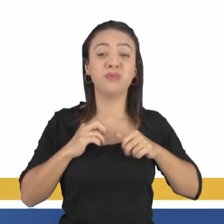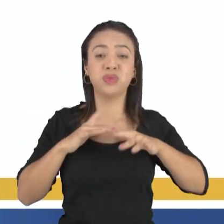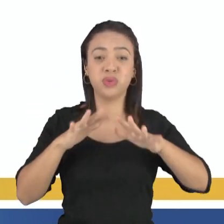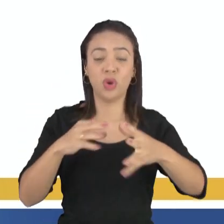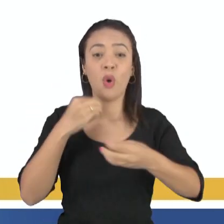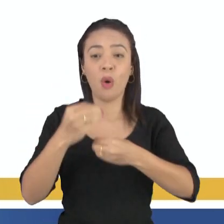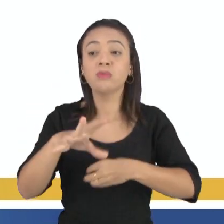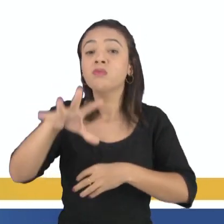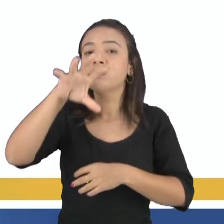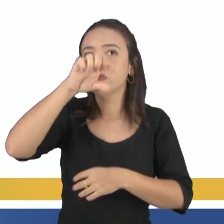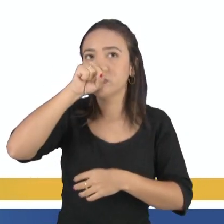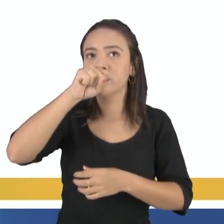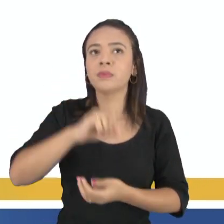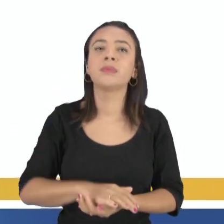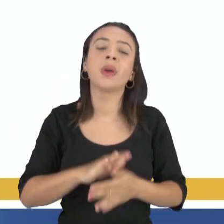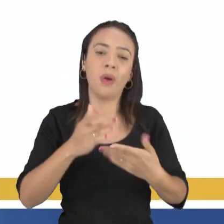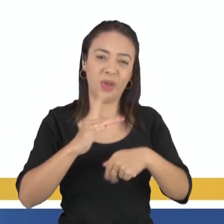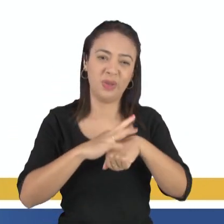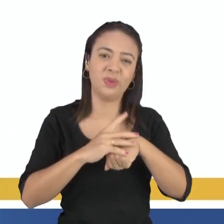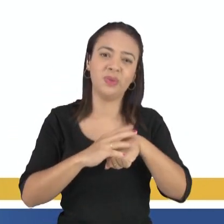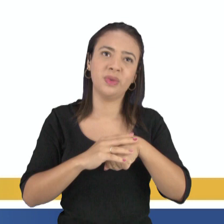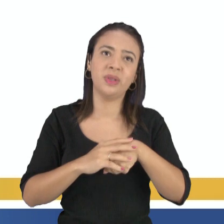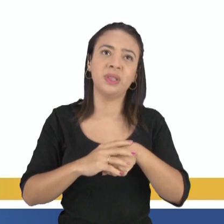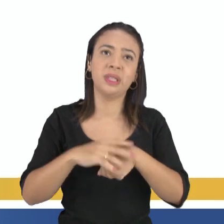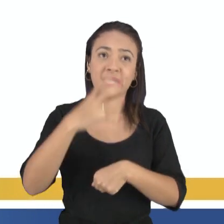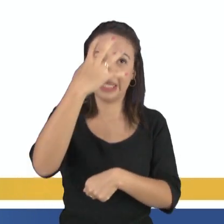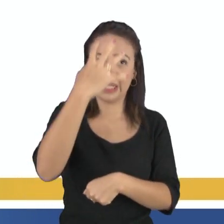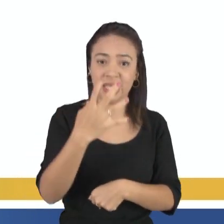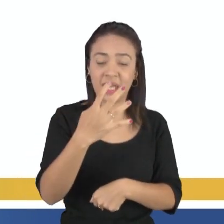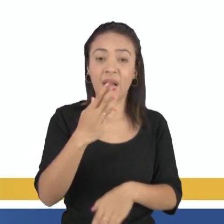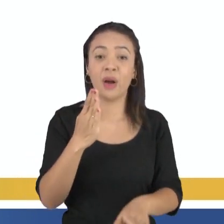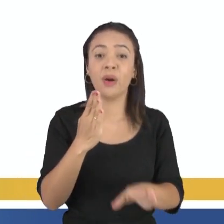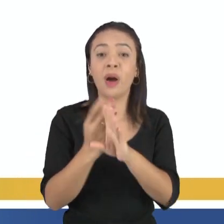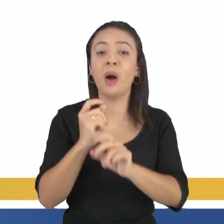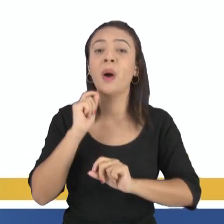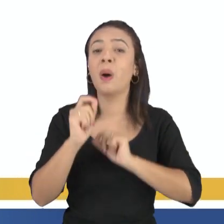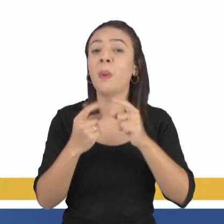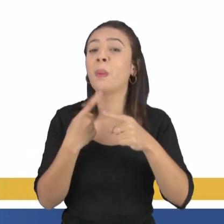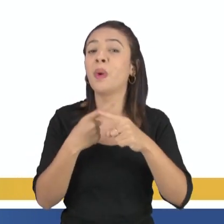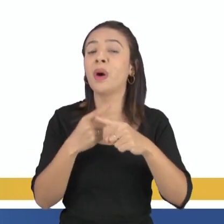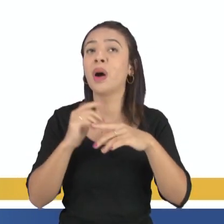doença, que constitui um grande problema de saúde, é causada pelo bacilo